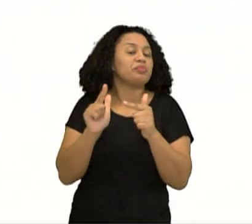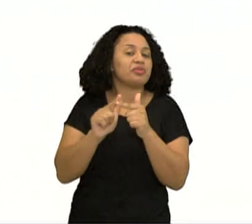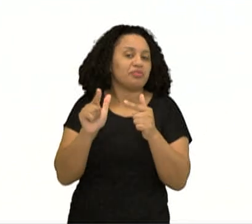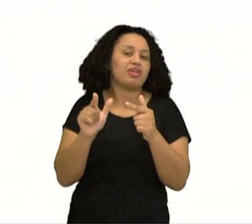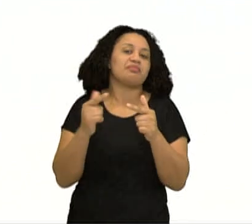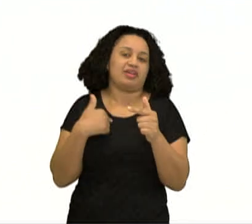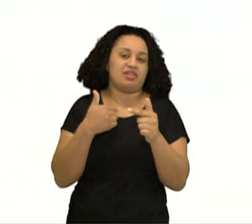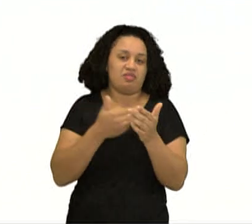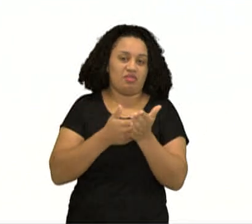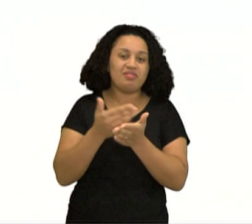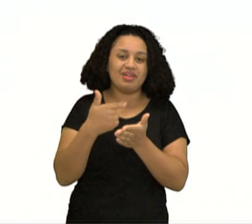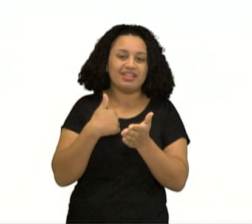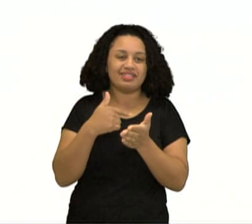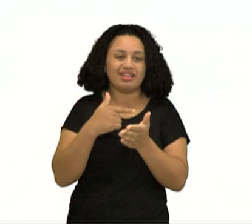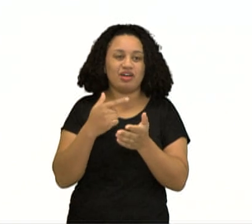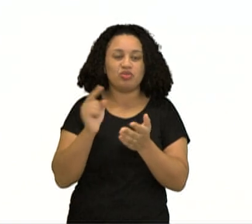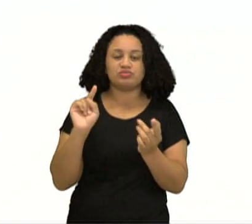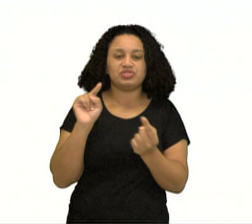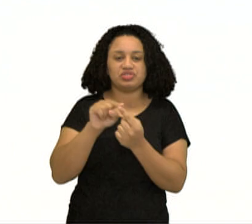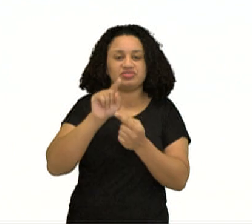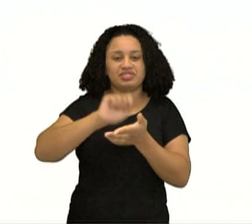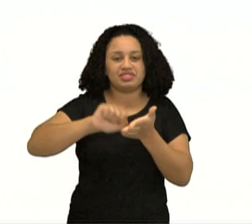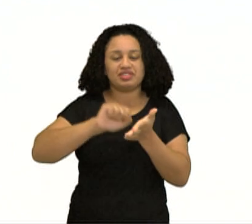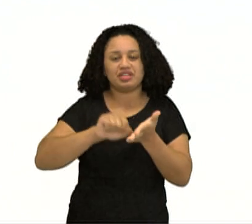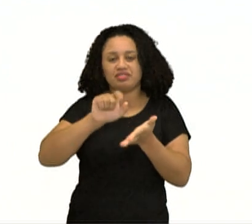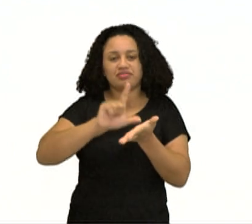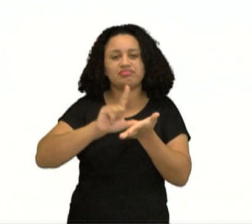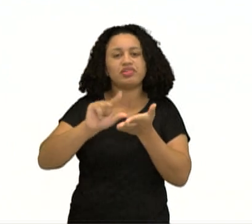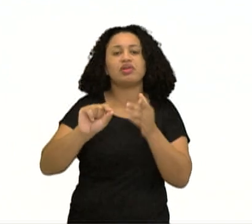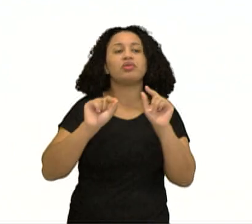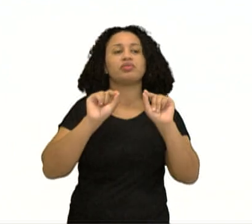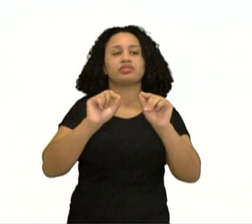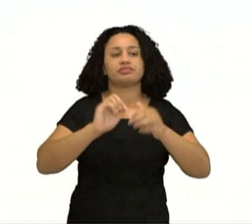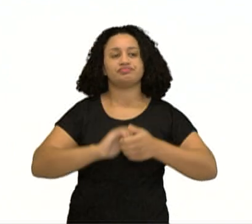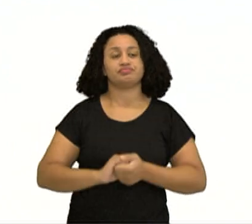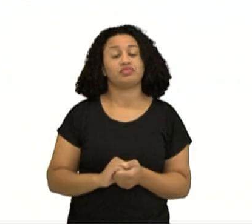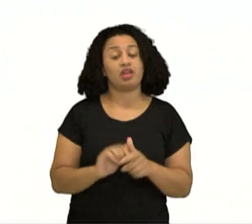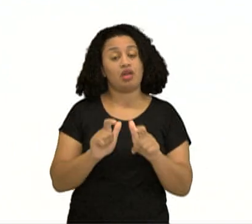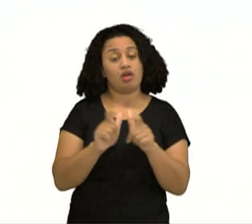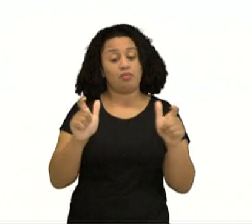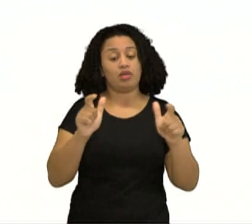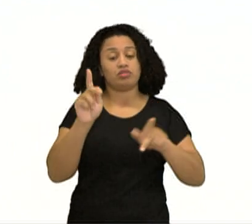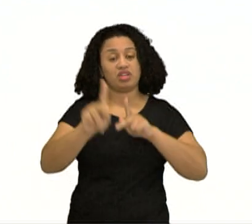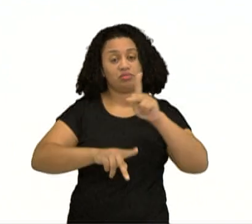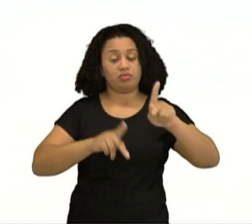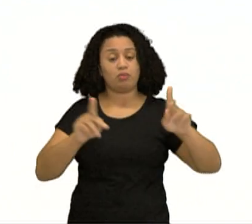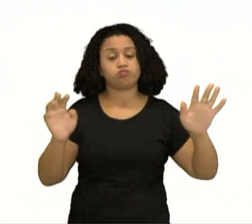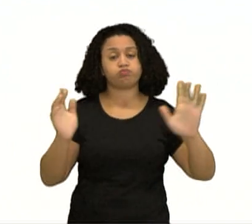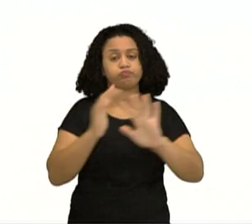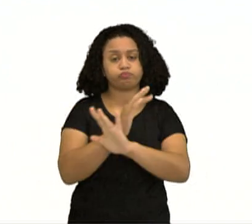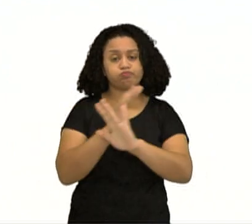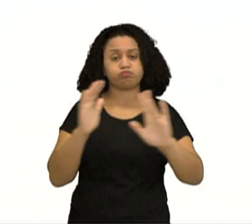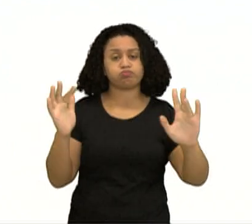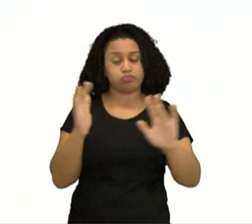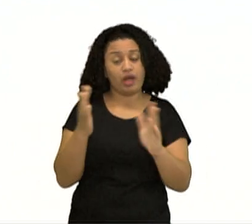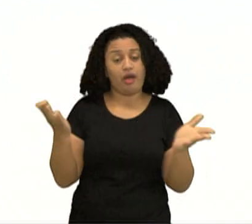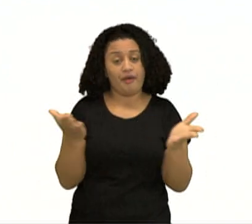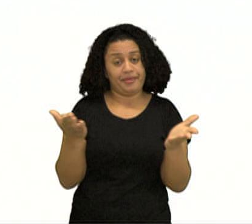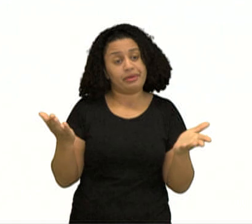o debate sobre a mobilidade urbana? Então, seria o crescimento da população nas cidades